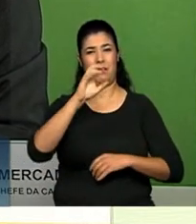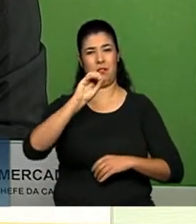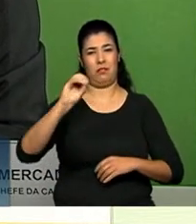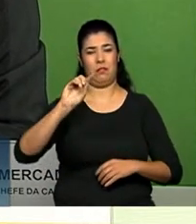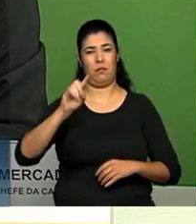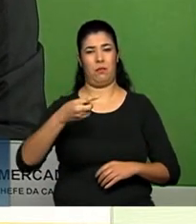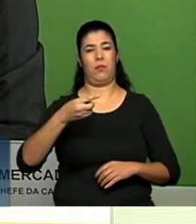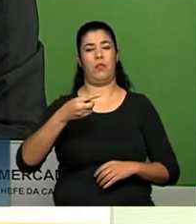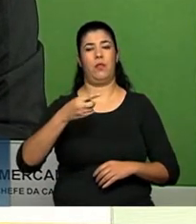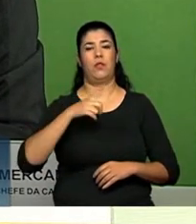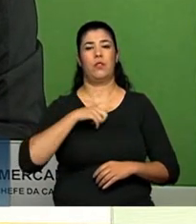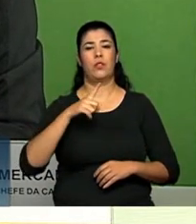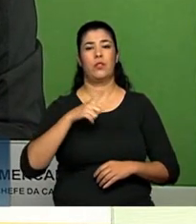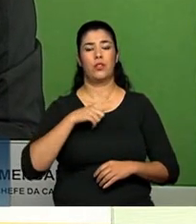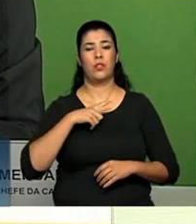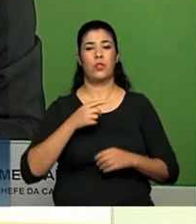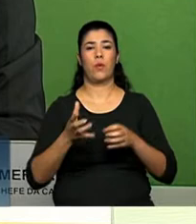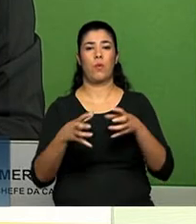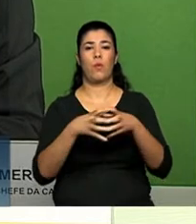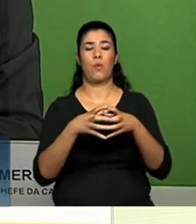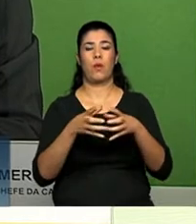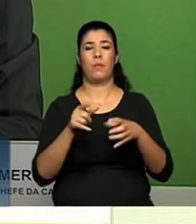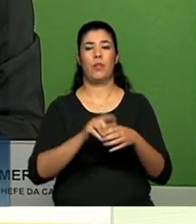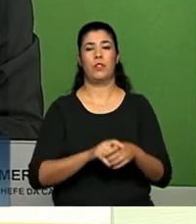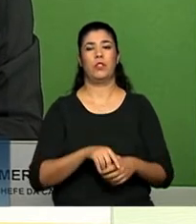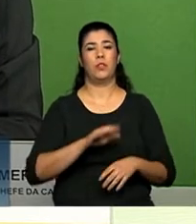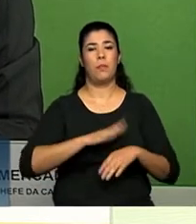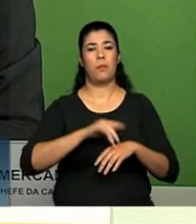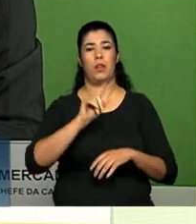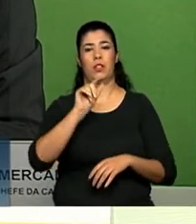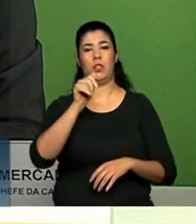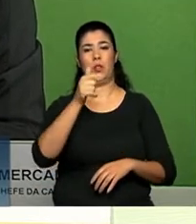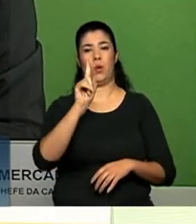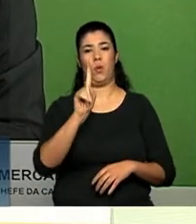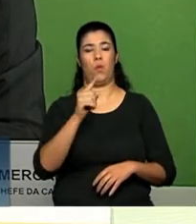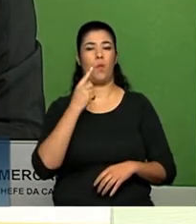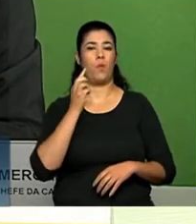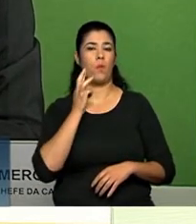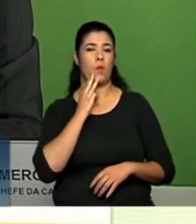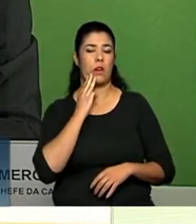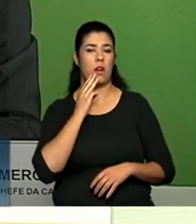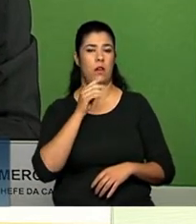é 1 milhão e 900 mil estudantes que têm uma linha de financiamento subsidiada.